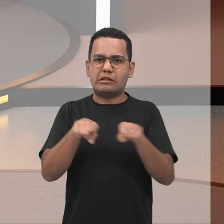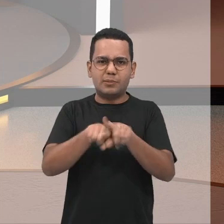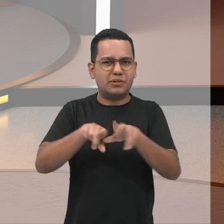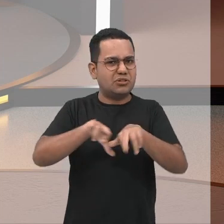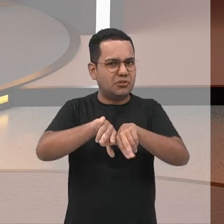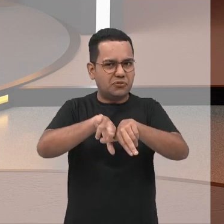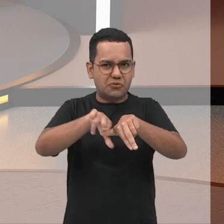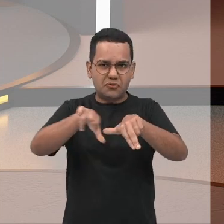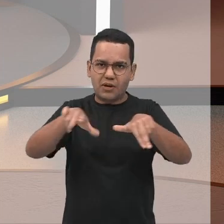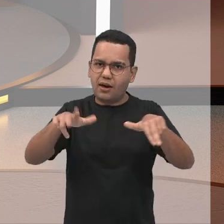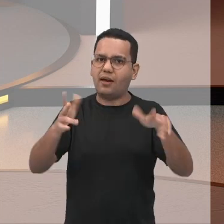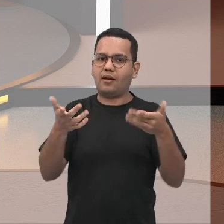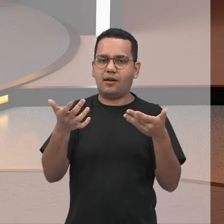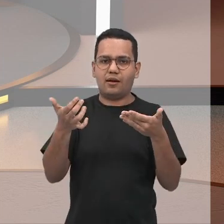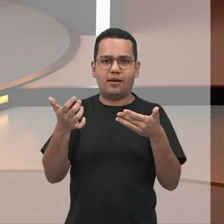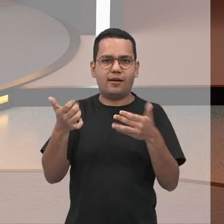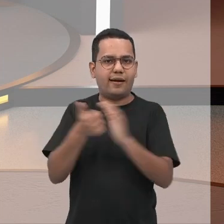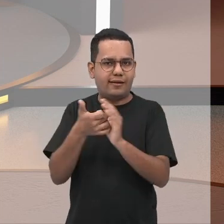lá?